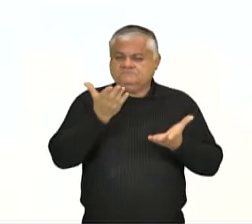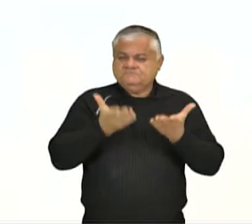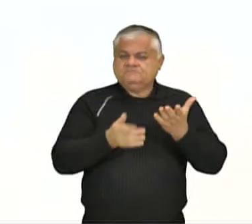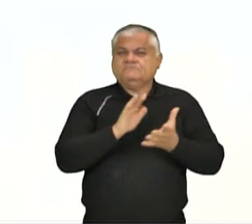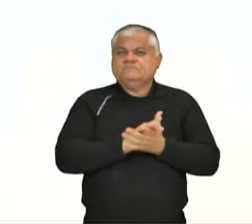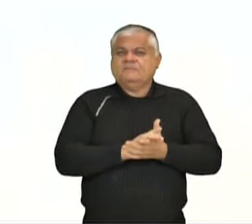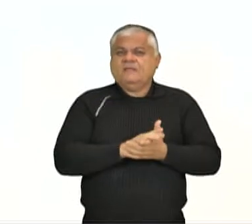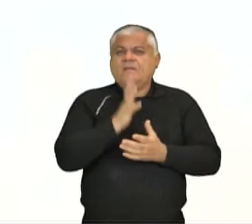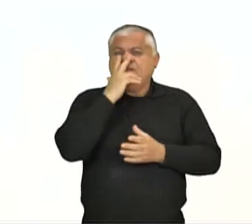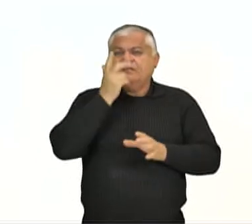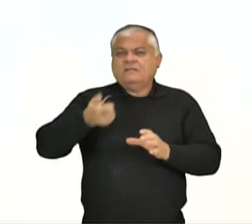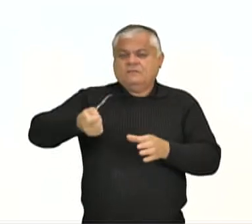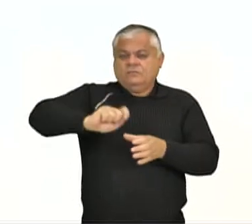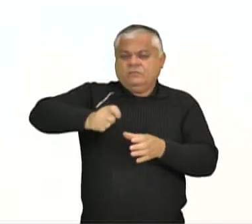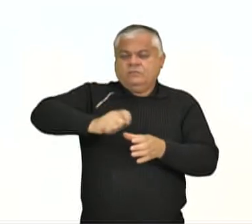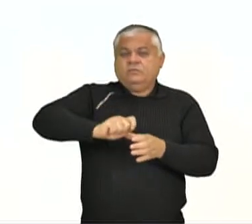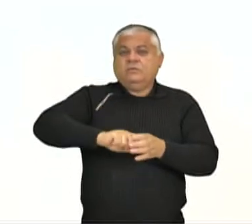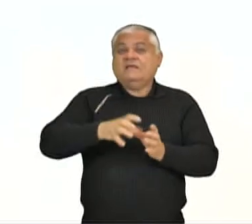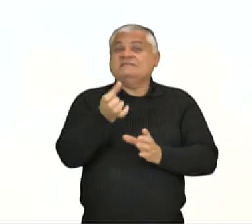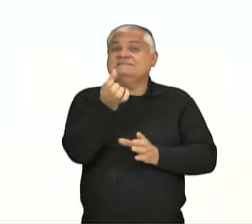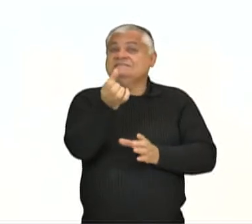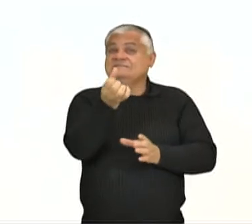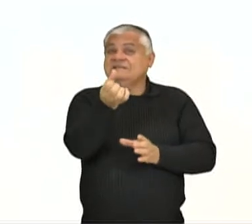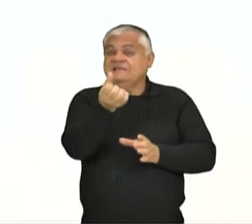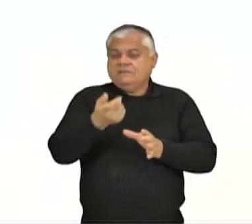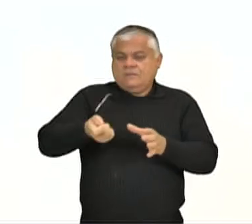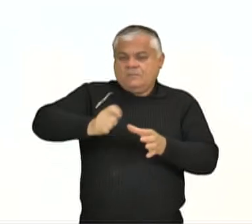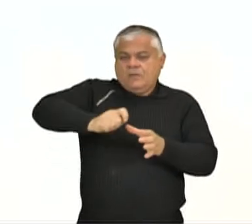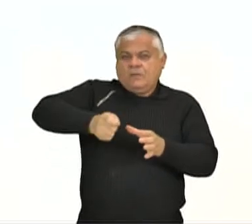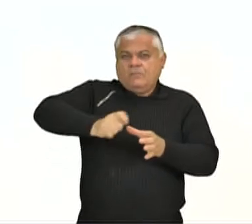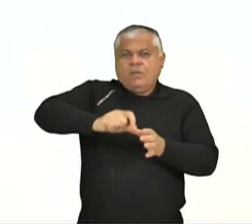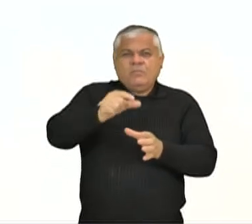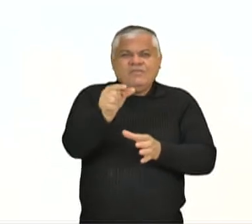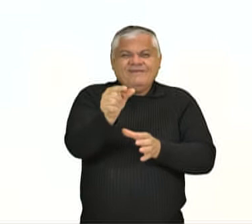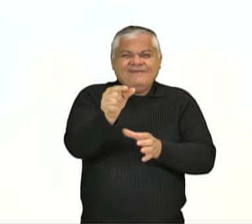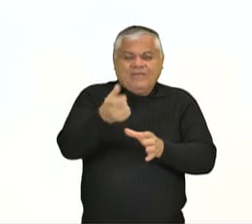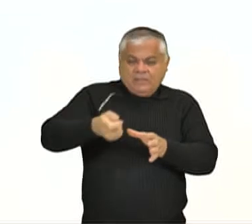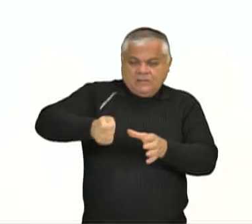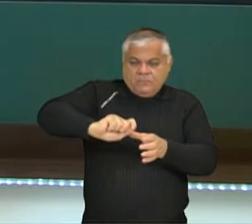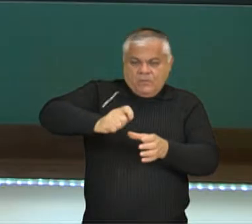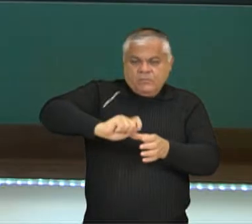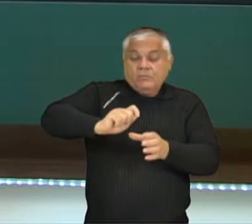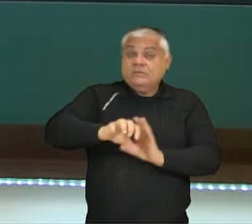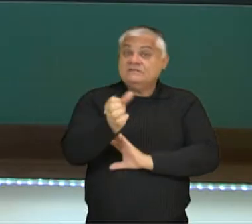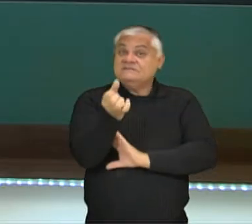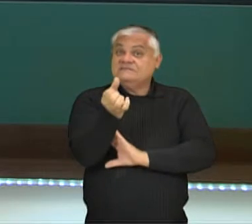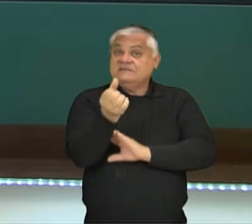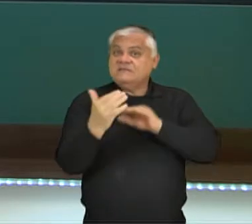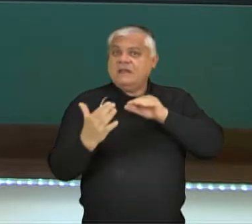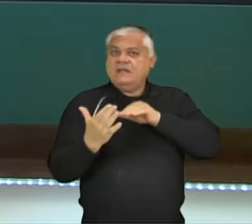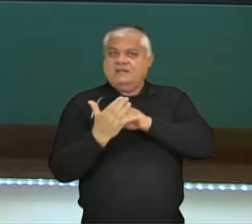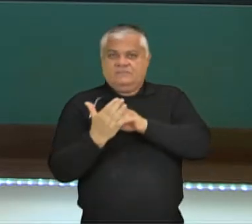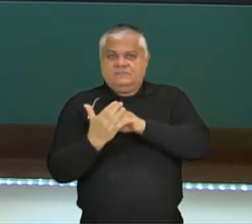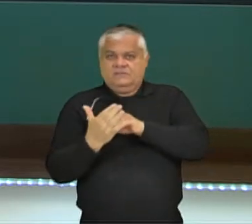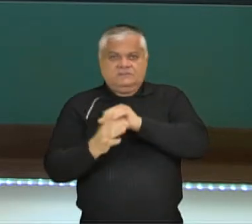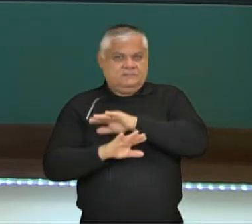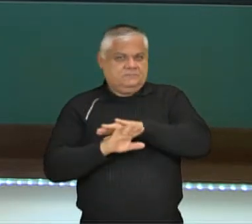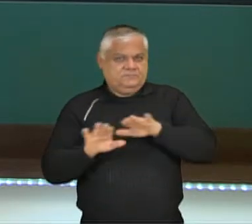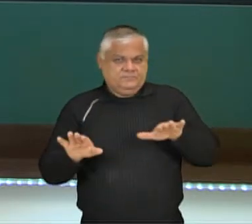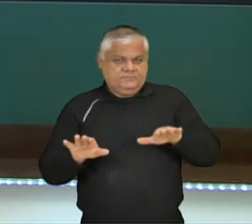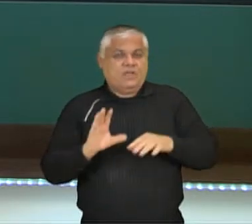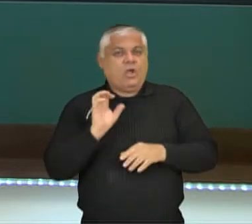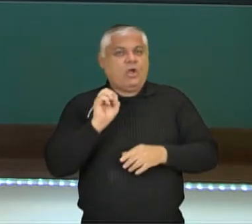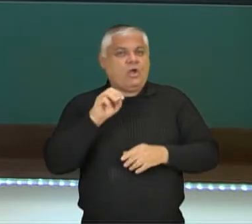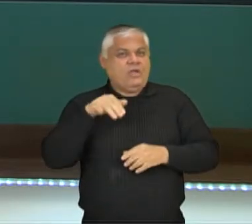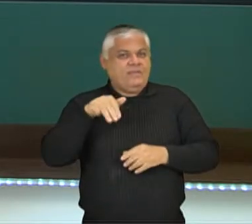de 6 colheres de chá, quantidade limite indicada pela Organização Mundial